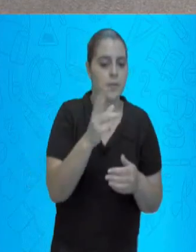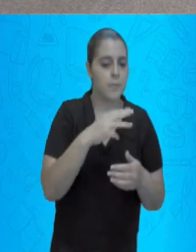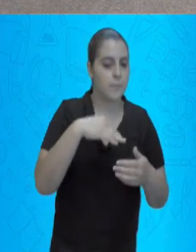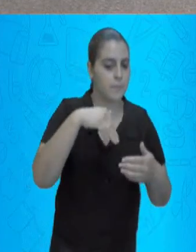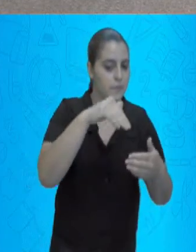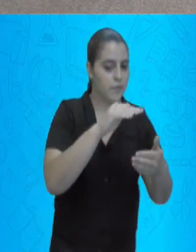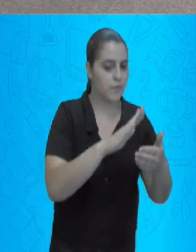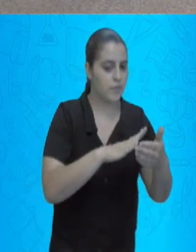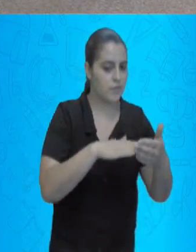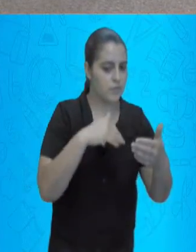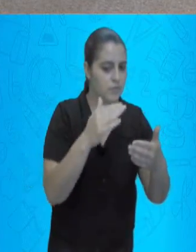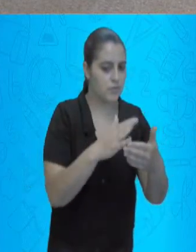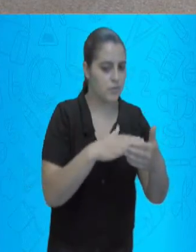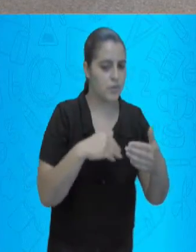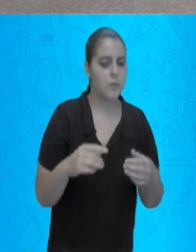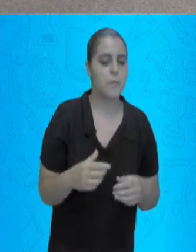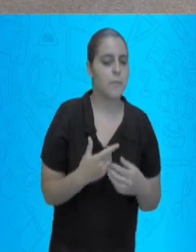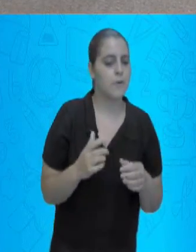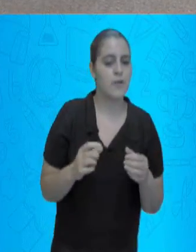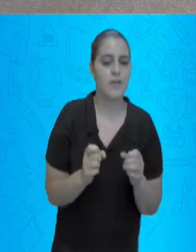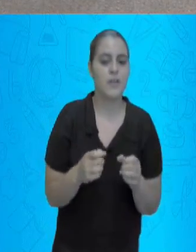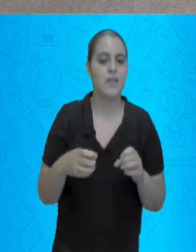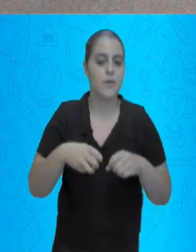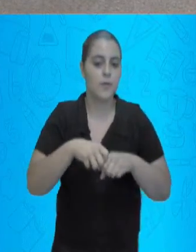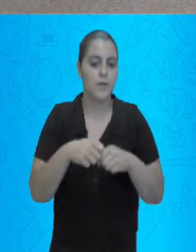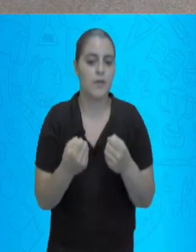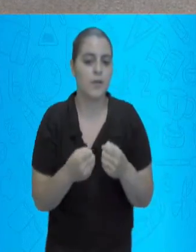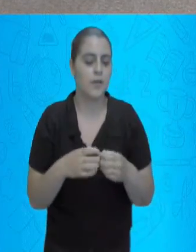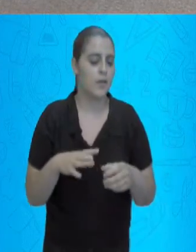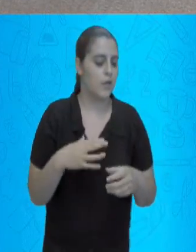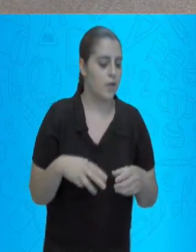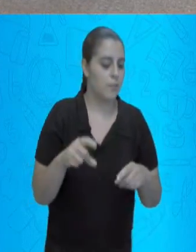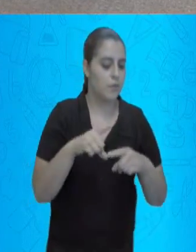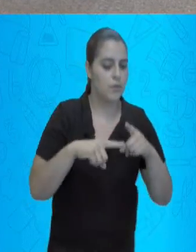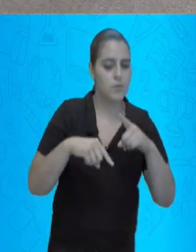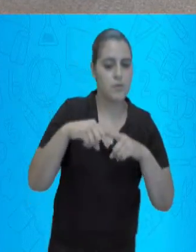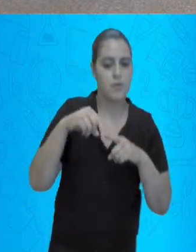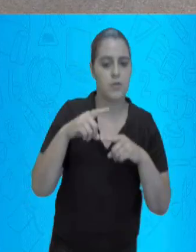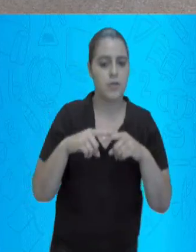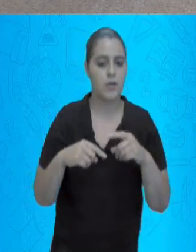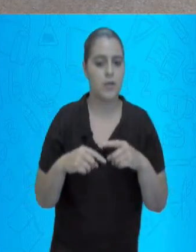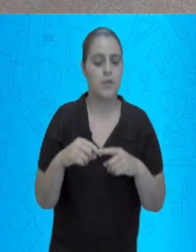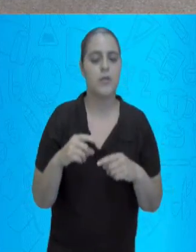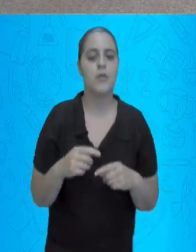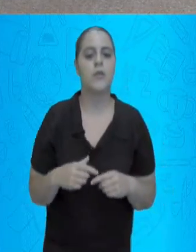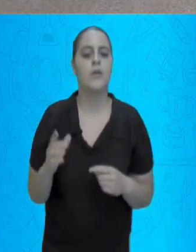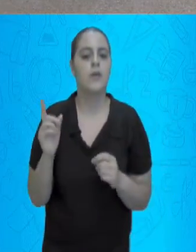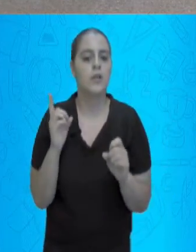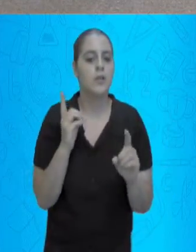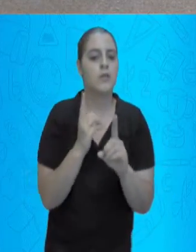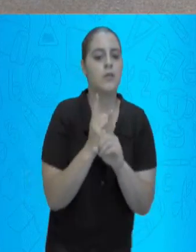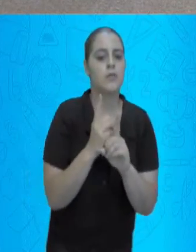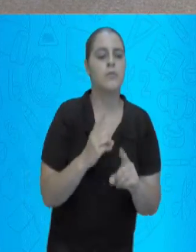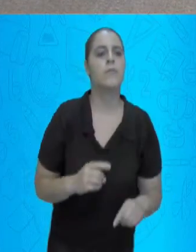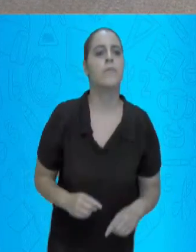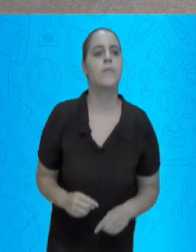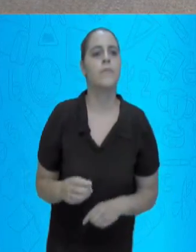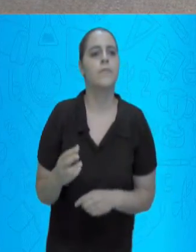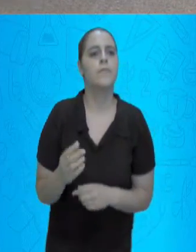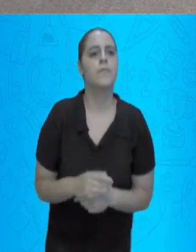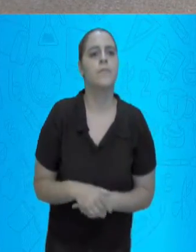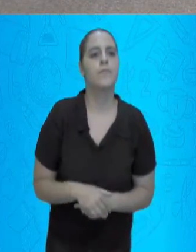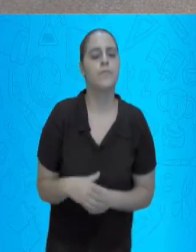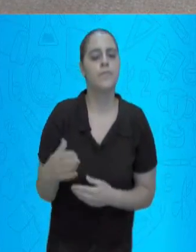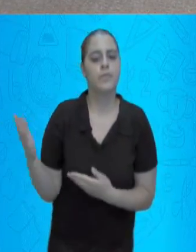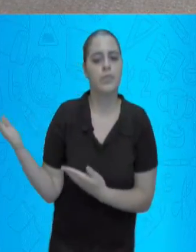para que não haja deformação do material que ele vai encontrando. Então, a gente já